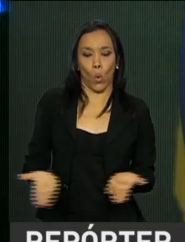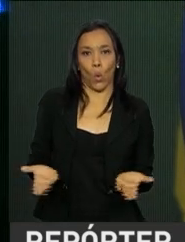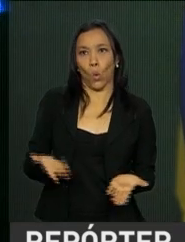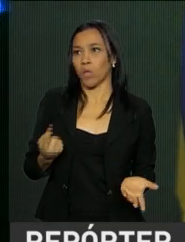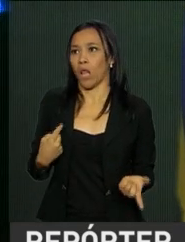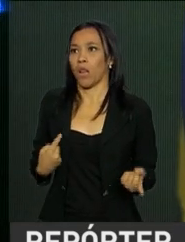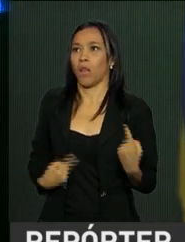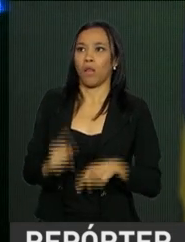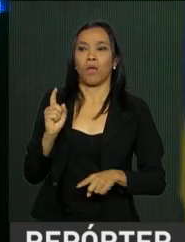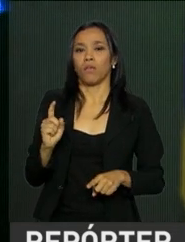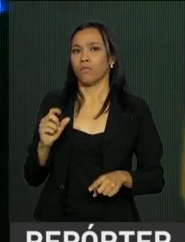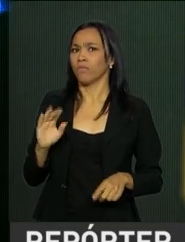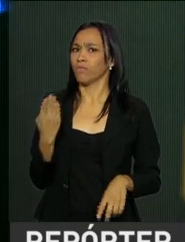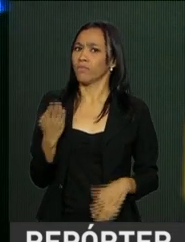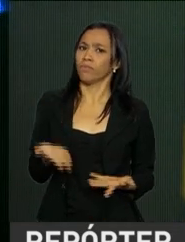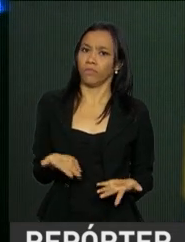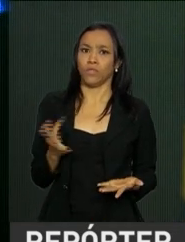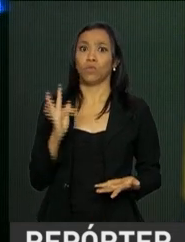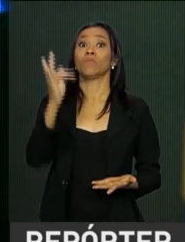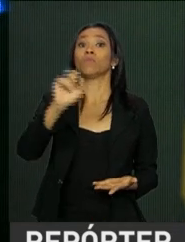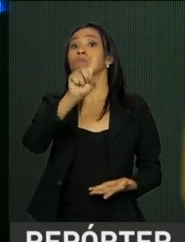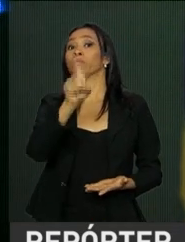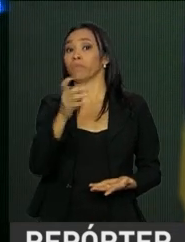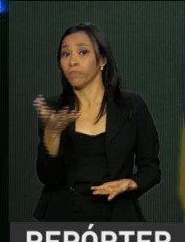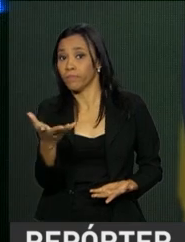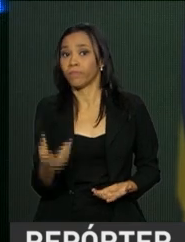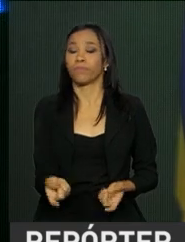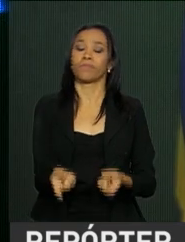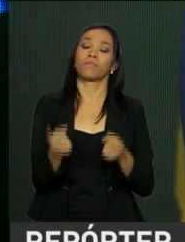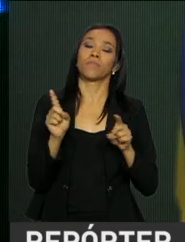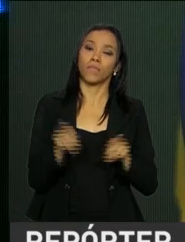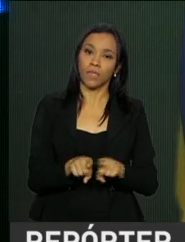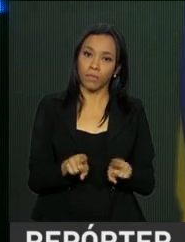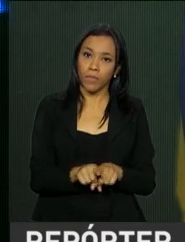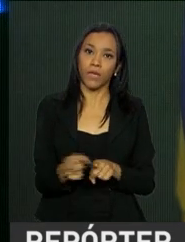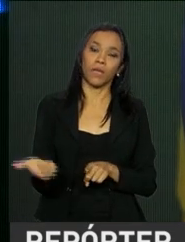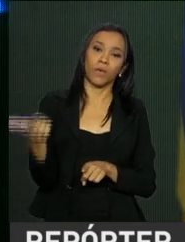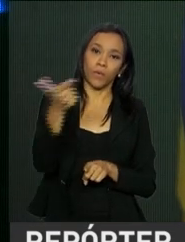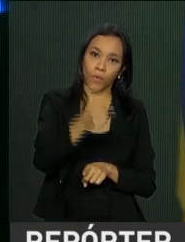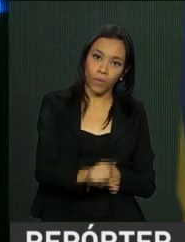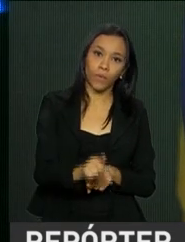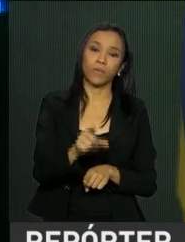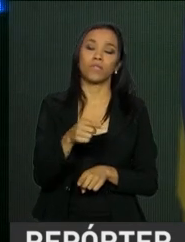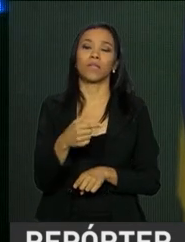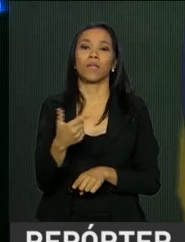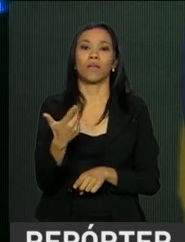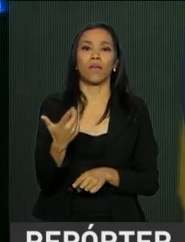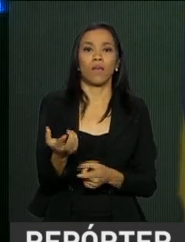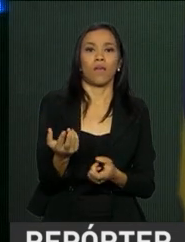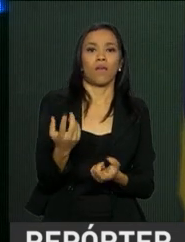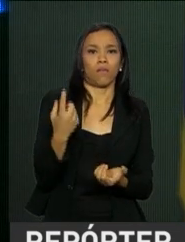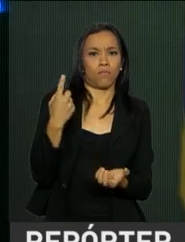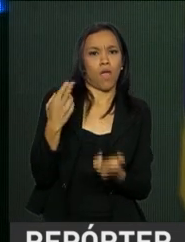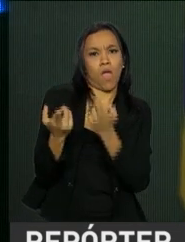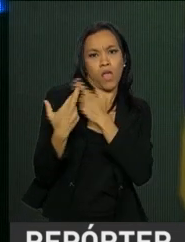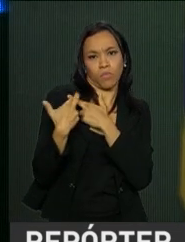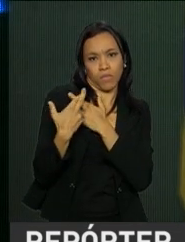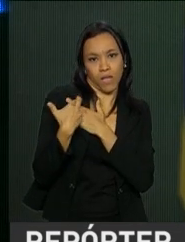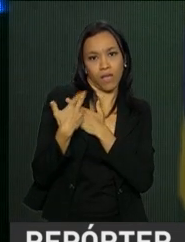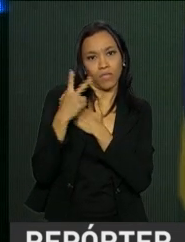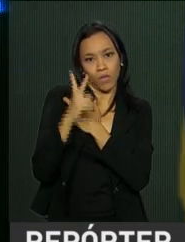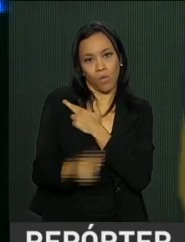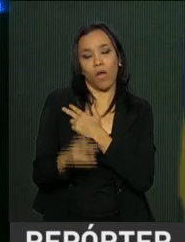e falsa. Responsabilidade também, como puderam apreender das palavras do ministro